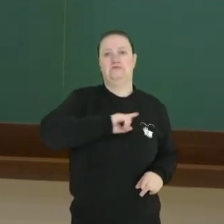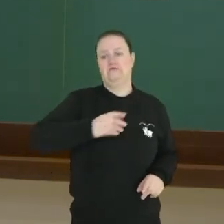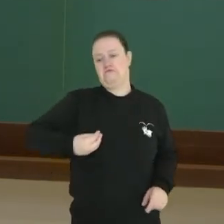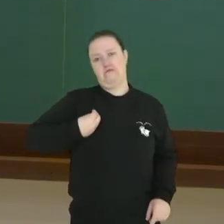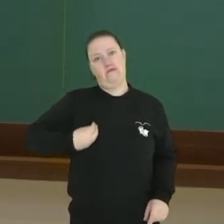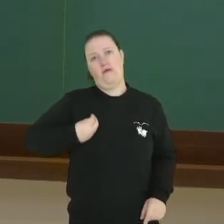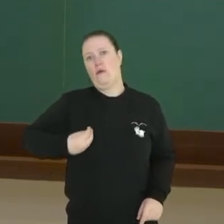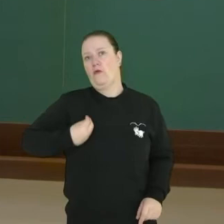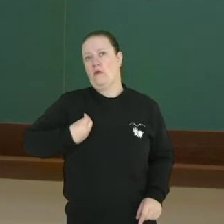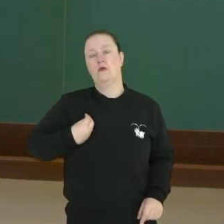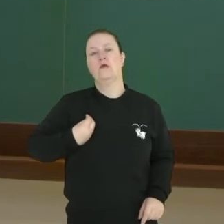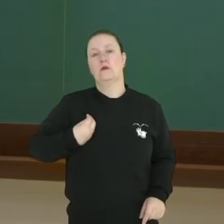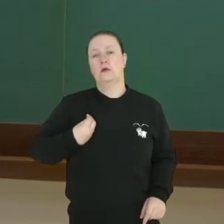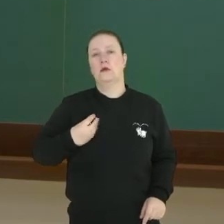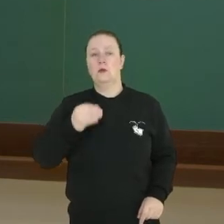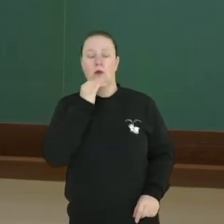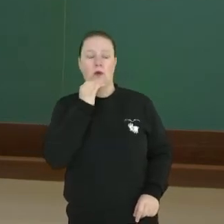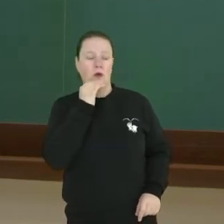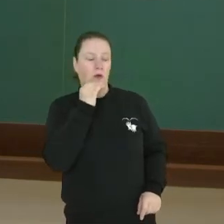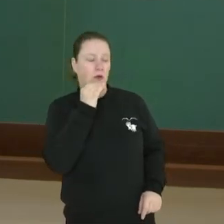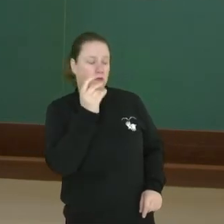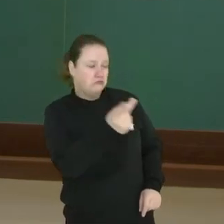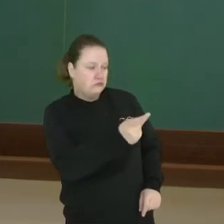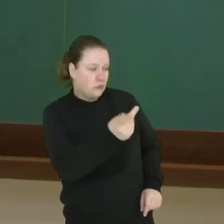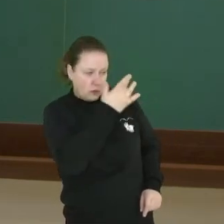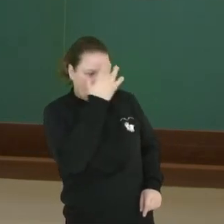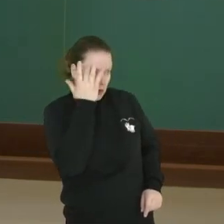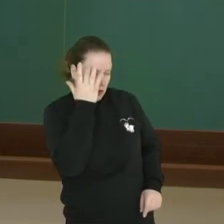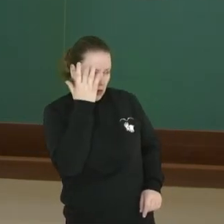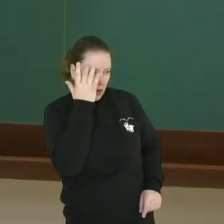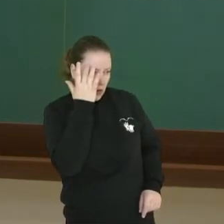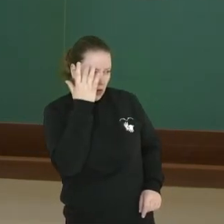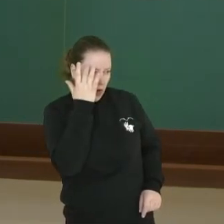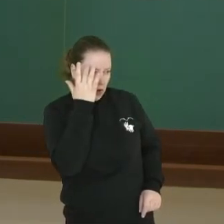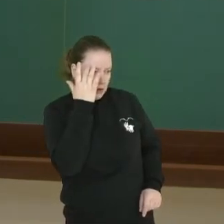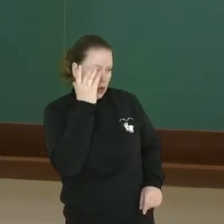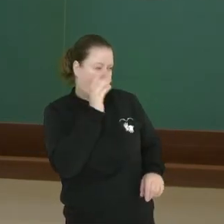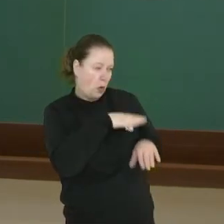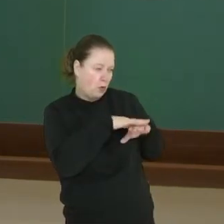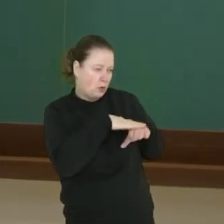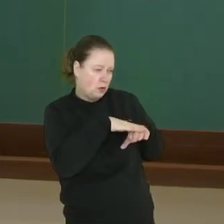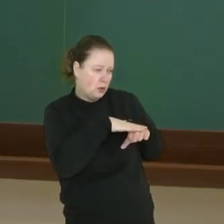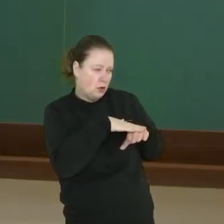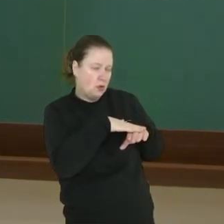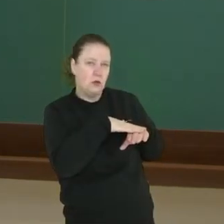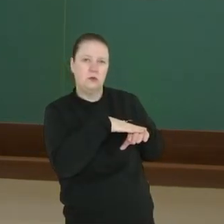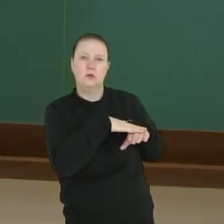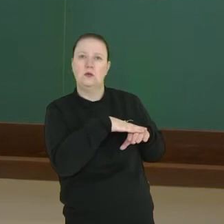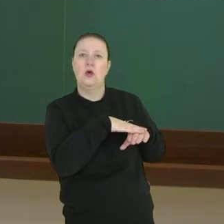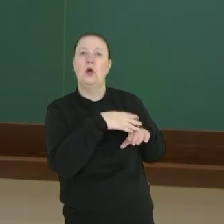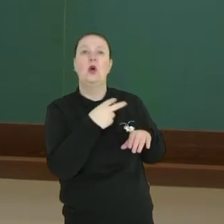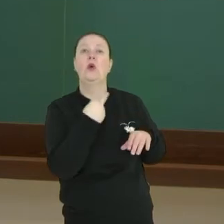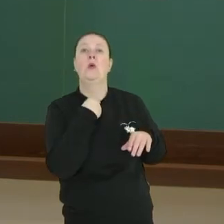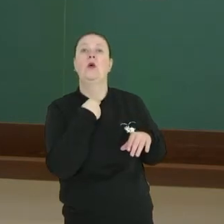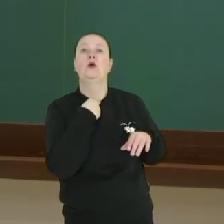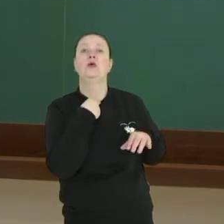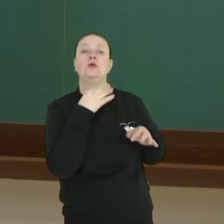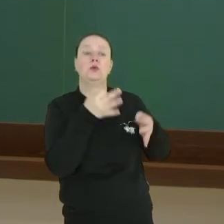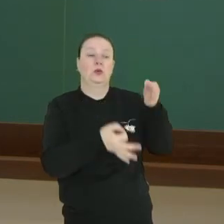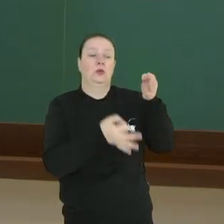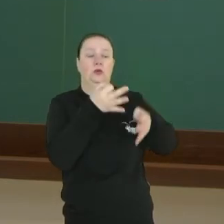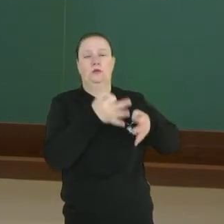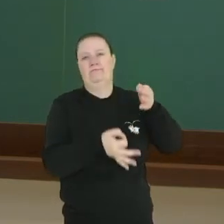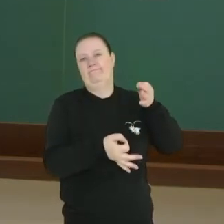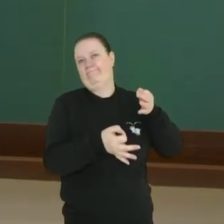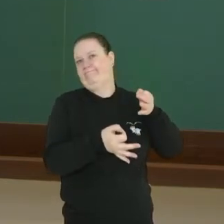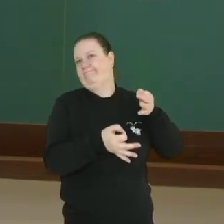eu vejo lá alguém se comunicando assim e eu não posso julgá-lo, né? Eu preciso compreendê-lo e saber